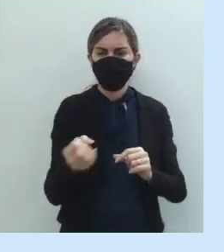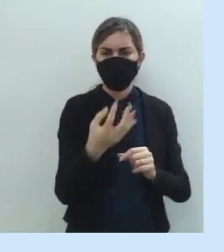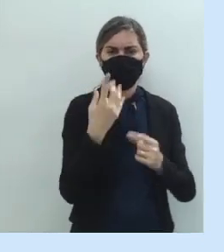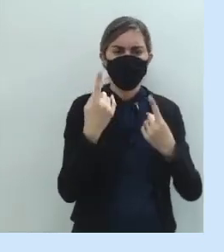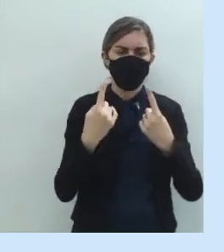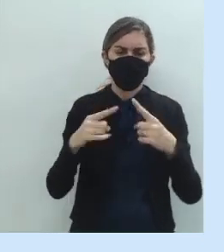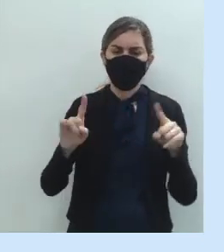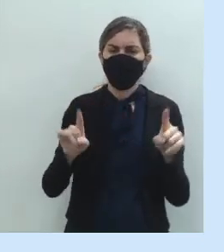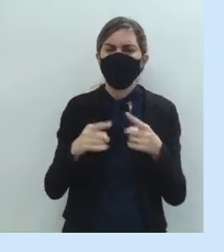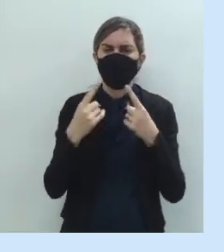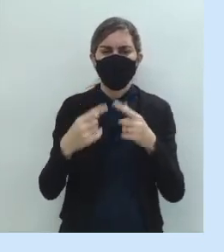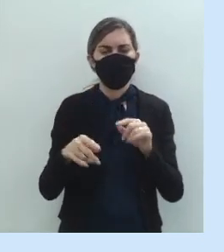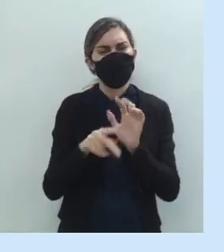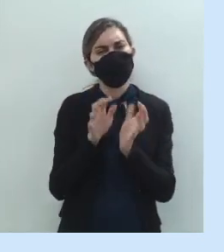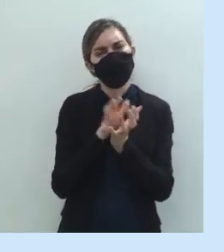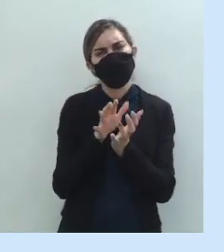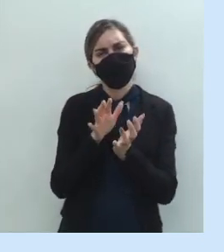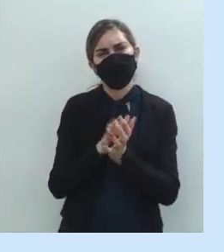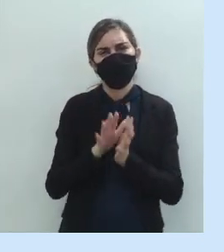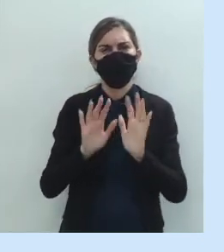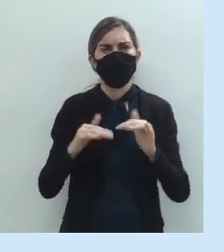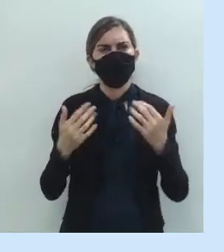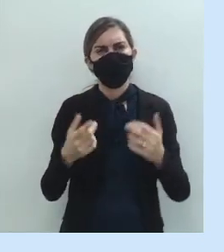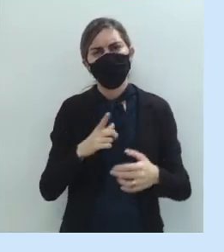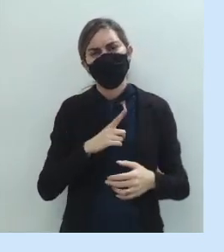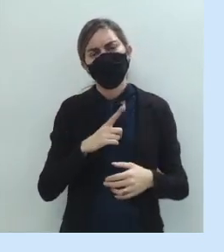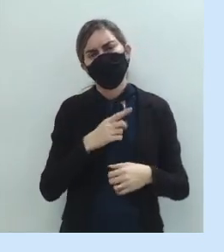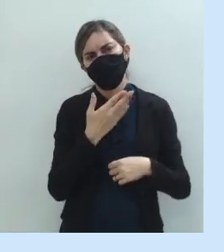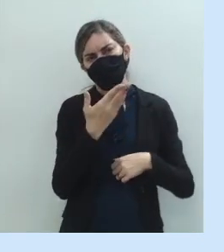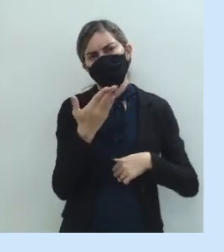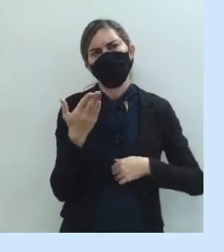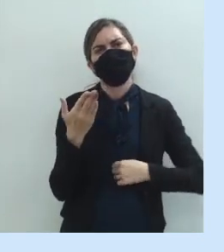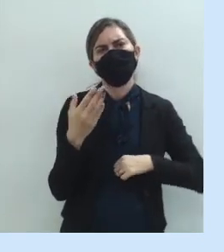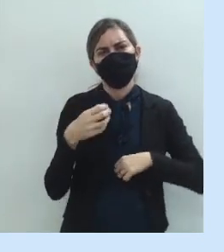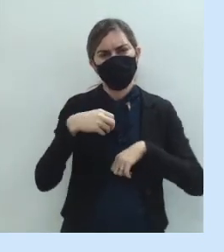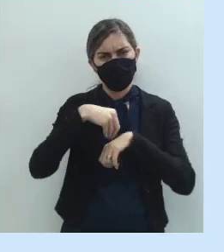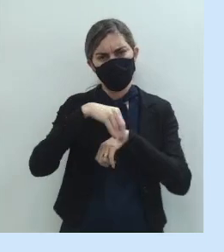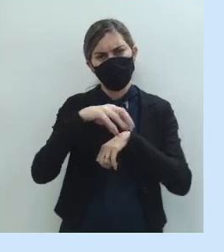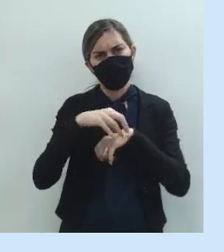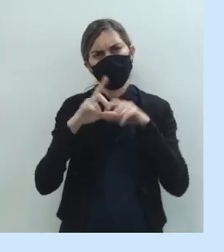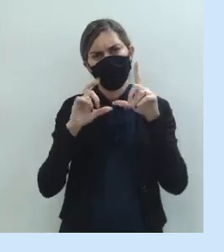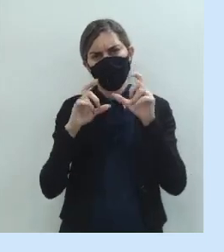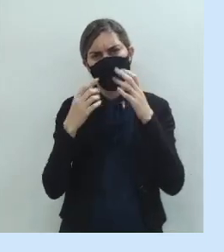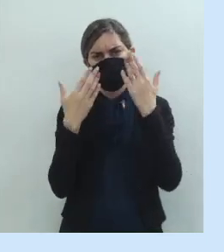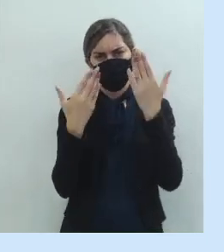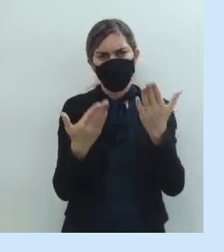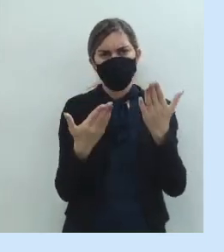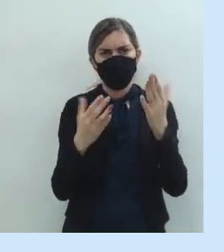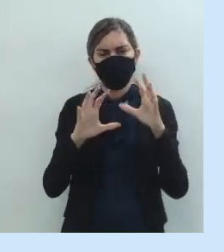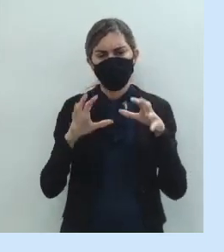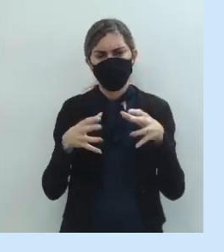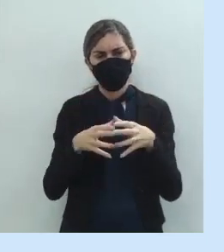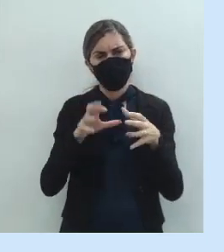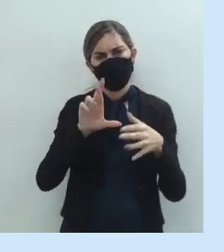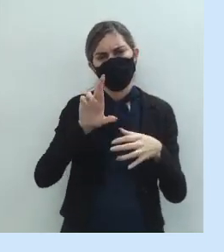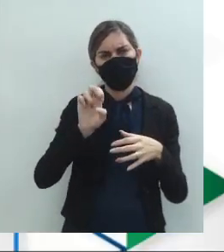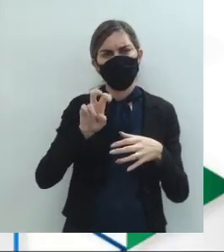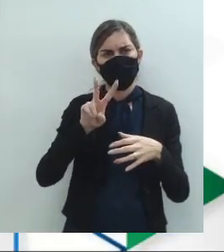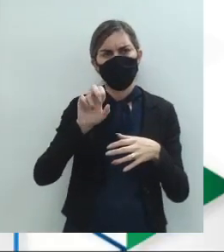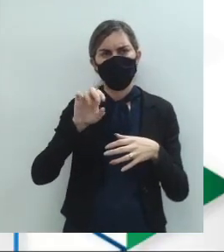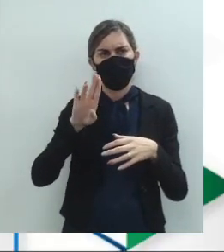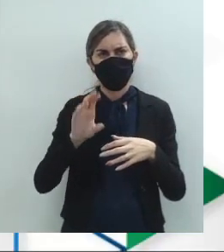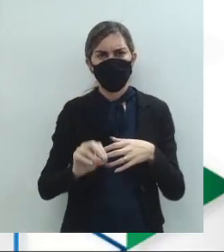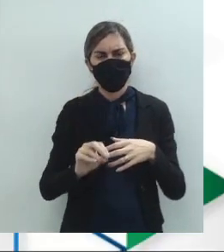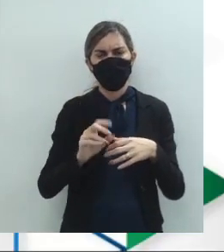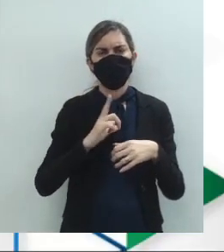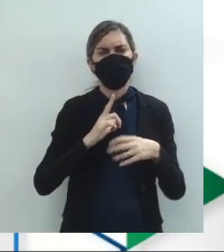musical pernambucana, né? Então, a gente tem aqui, eu trouxe foto para vocês desse coletivo Reverbo. São fotos que tem